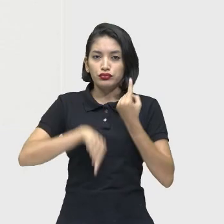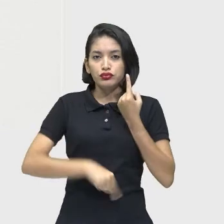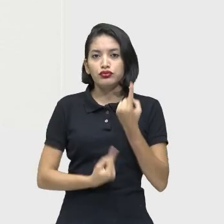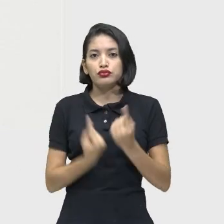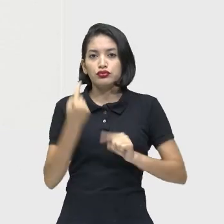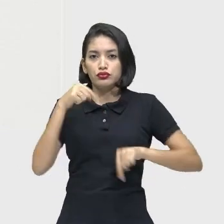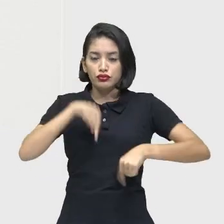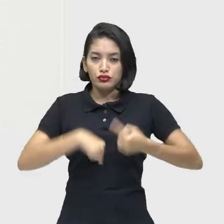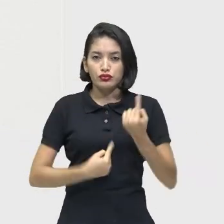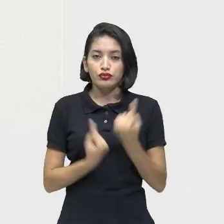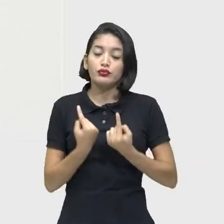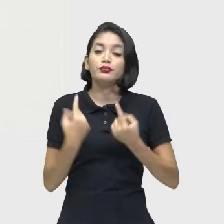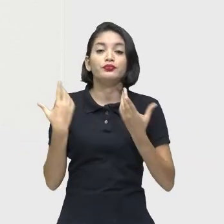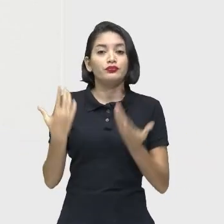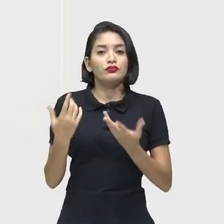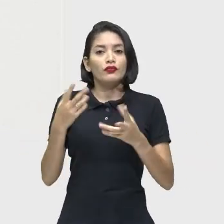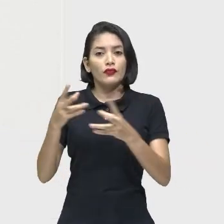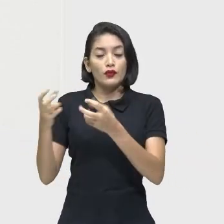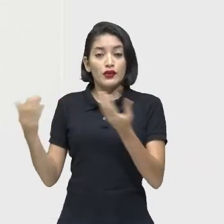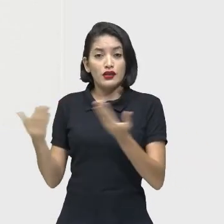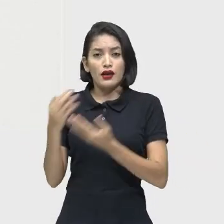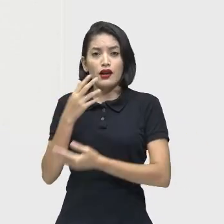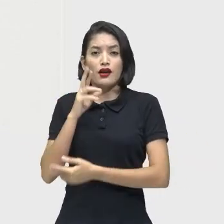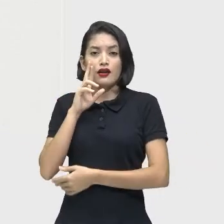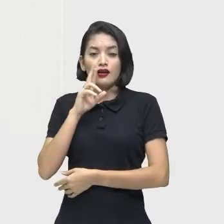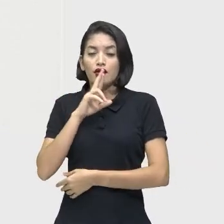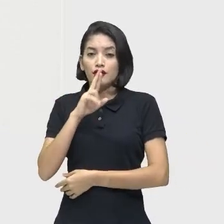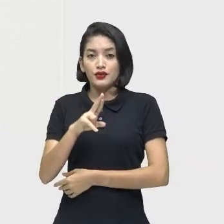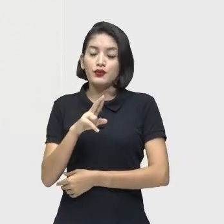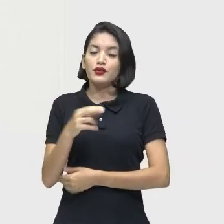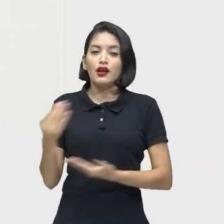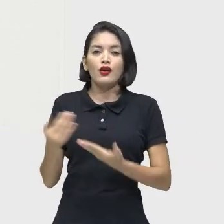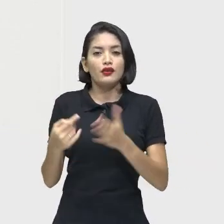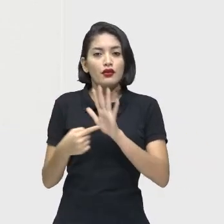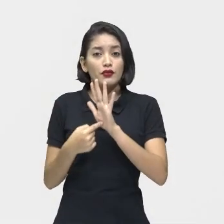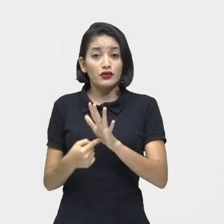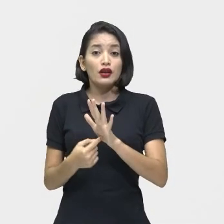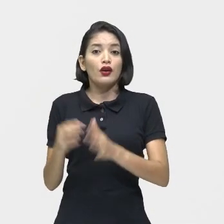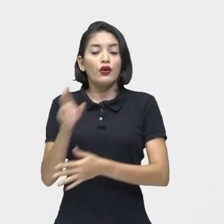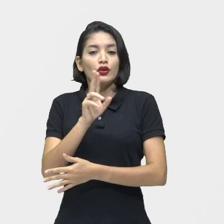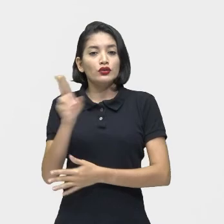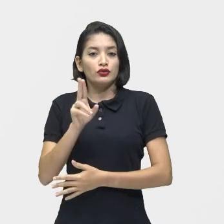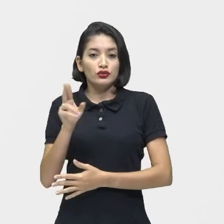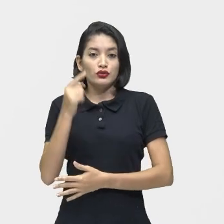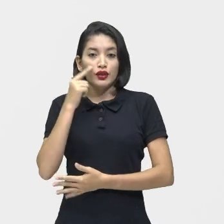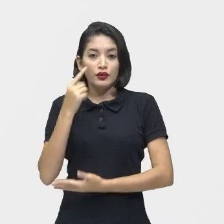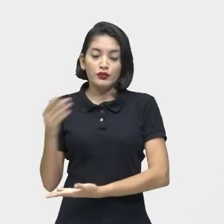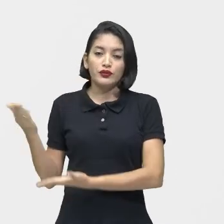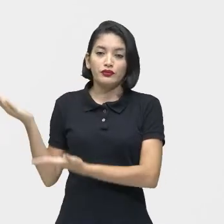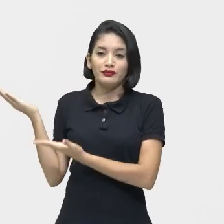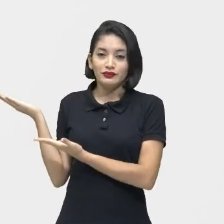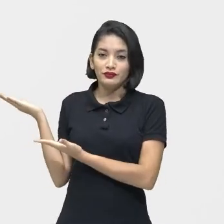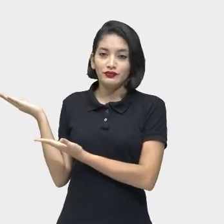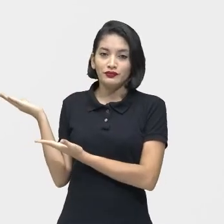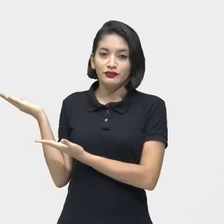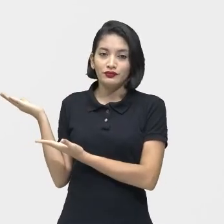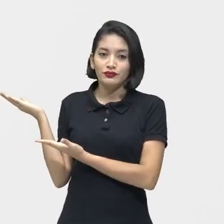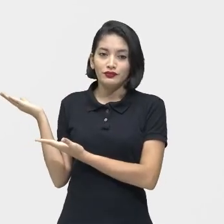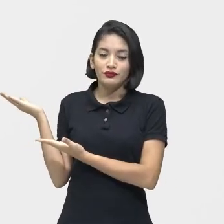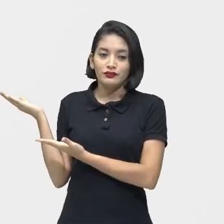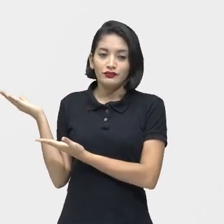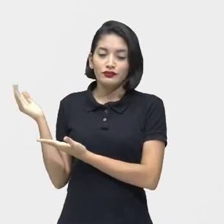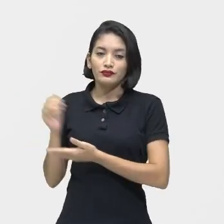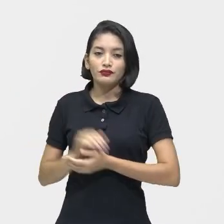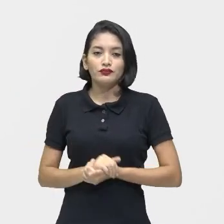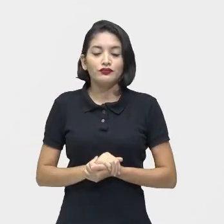bom? E a gente vai observar o nosso gabarito, que vai mostrar para a gente justamente essas estruturas, né? Então, a